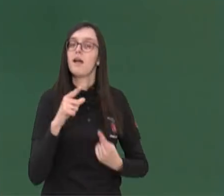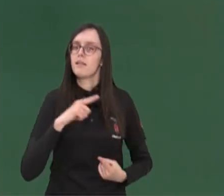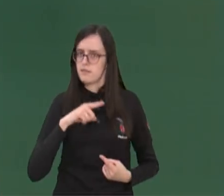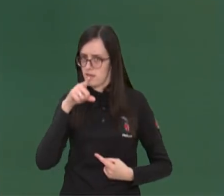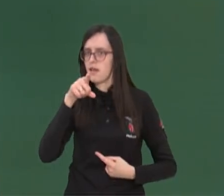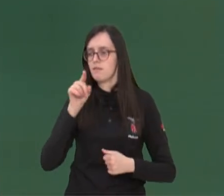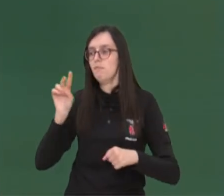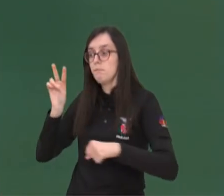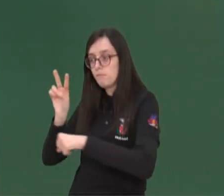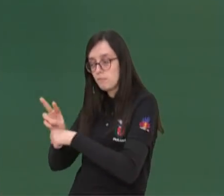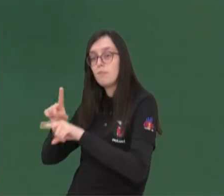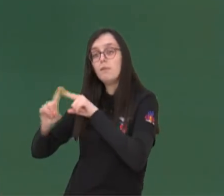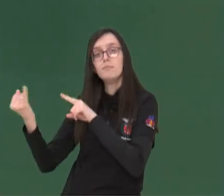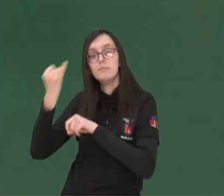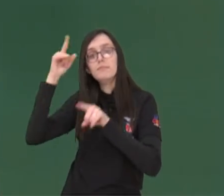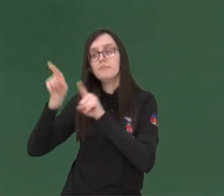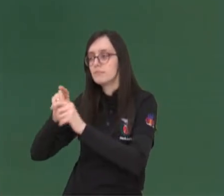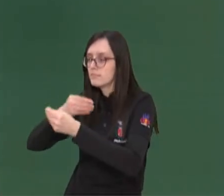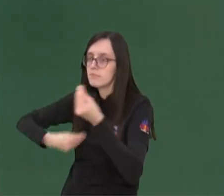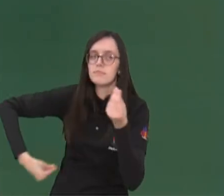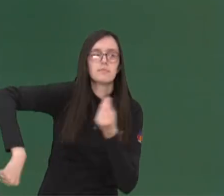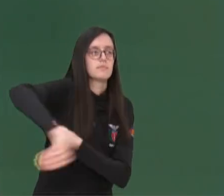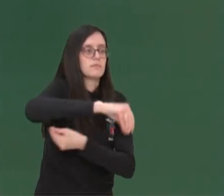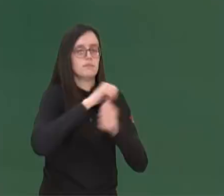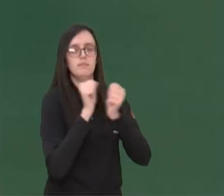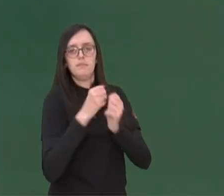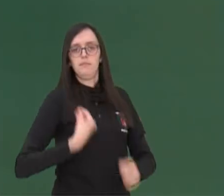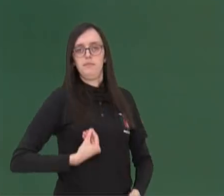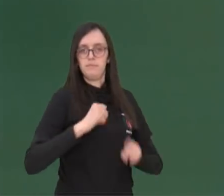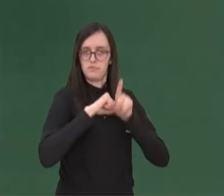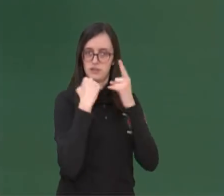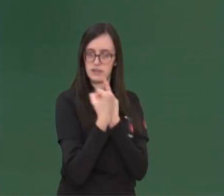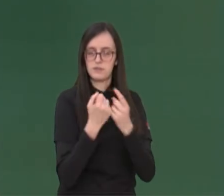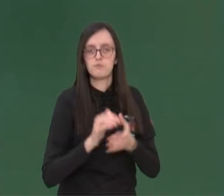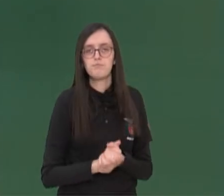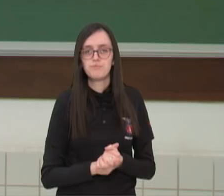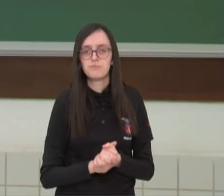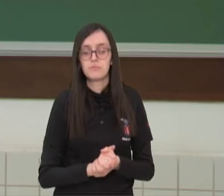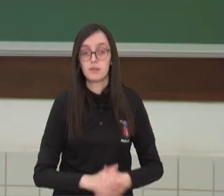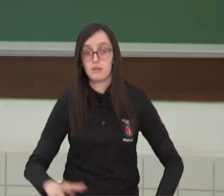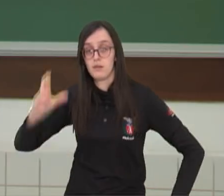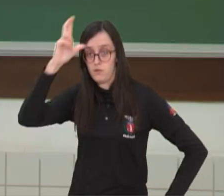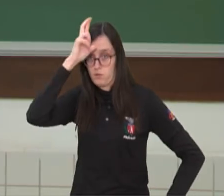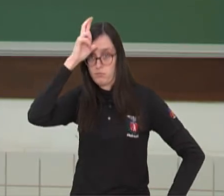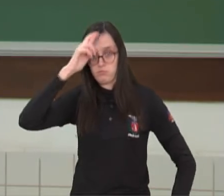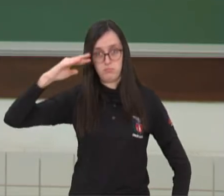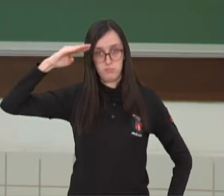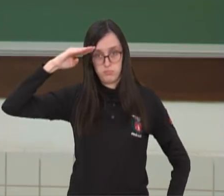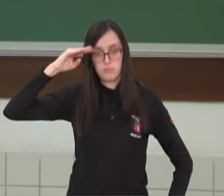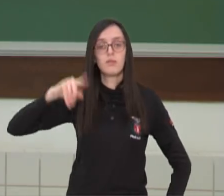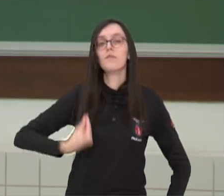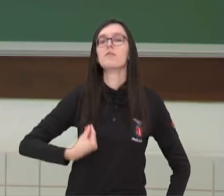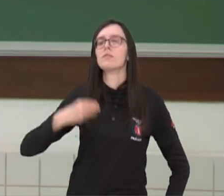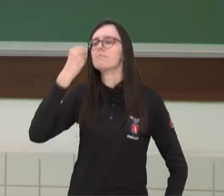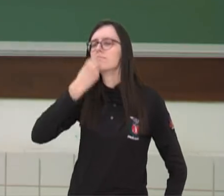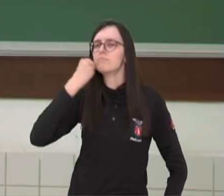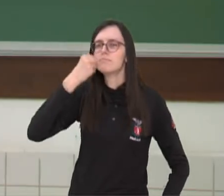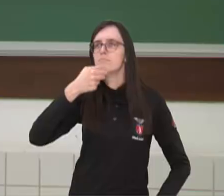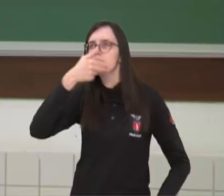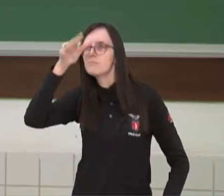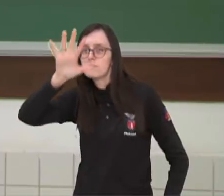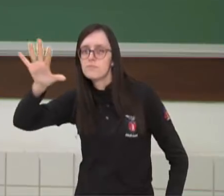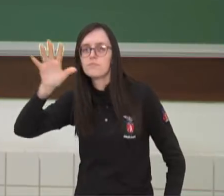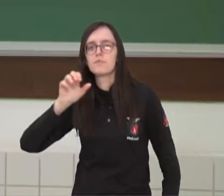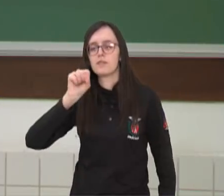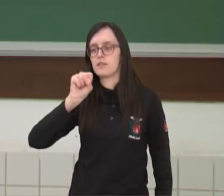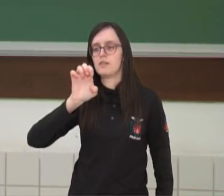tarefa de proteção, mas de integração à sociedade. O Marechal Cândido Rondon, o experiente sertanista, foi